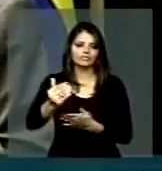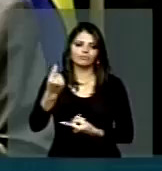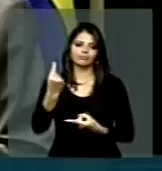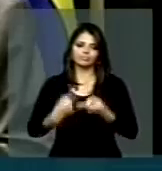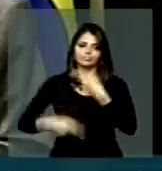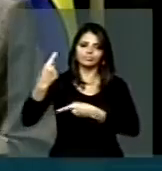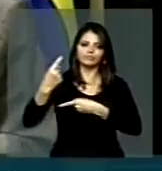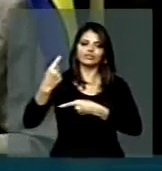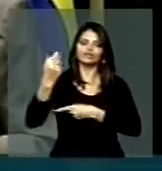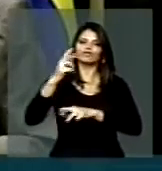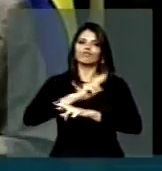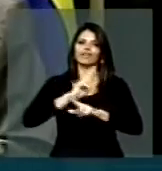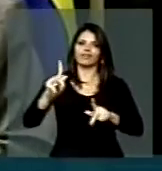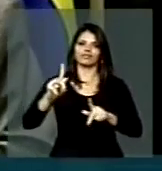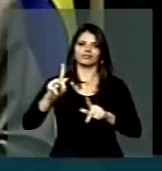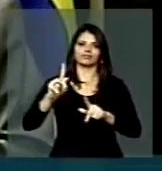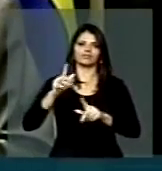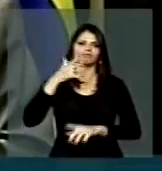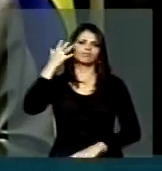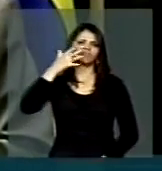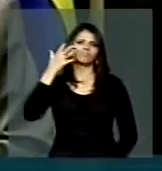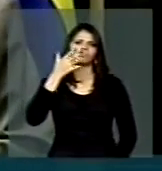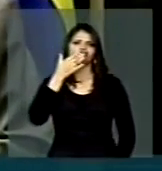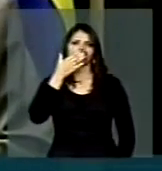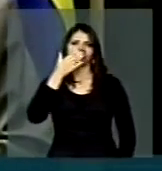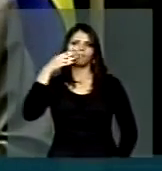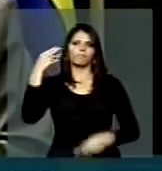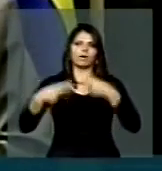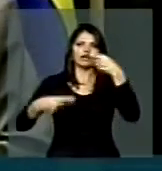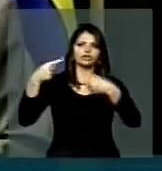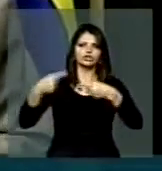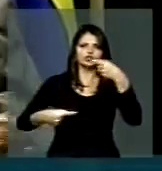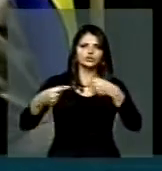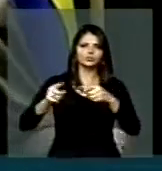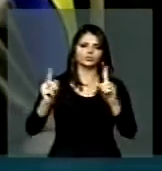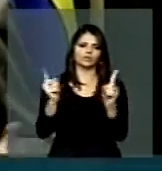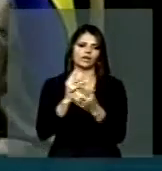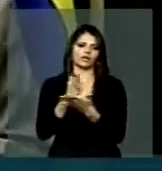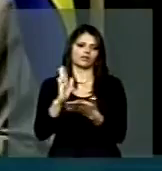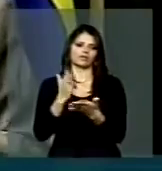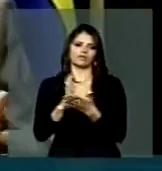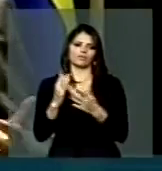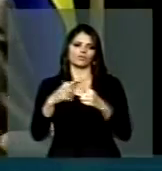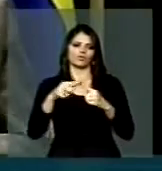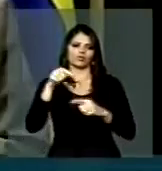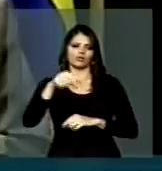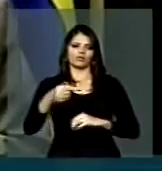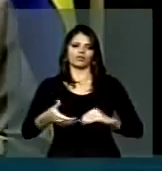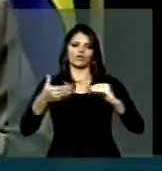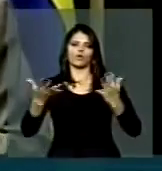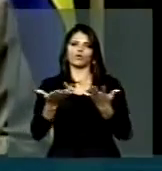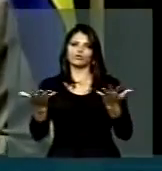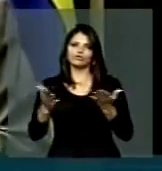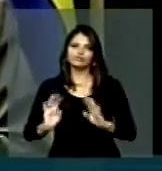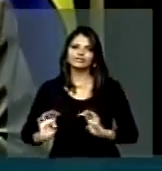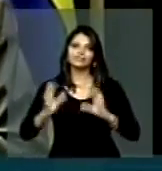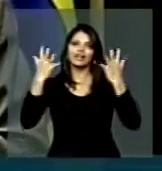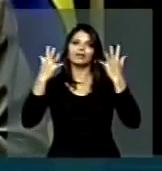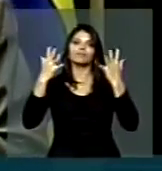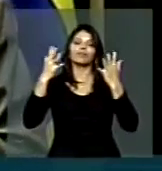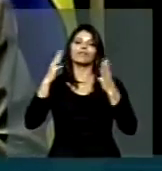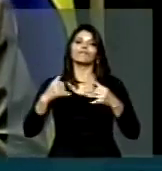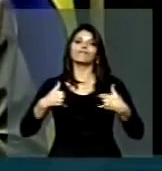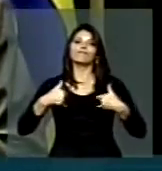novos passos. Não farei discurso partidário, não é do meu estilo, numa casa em que hoje se celebra uma festa